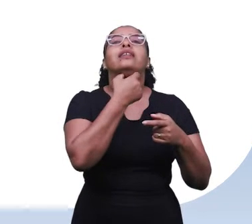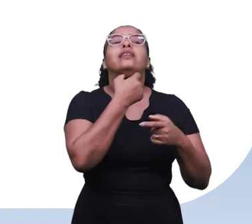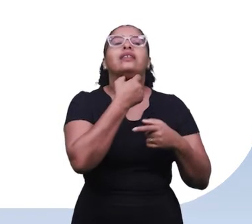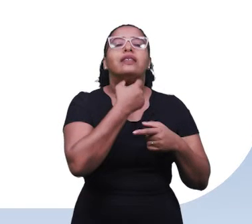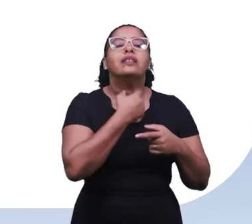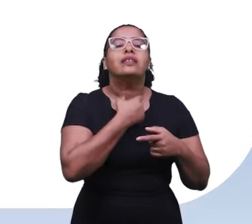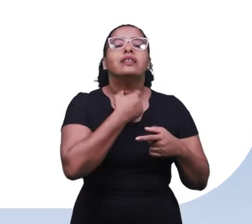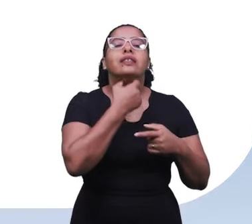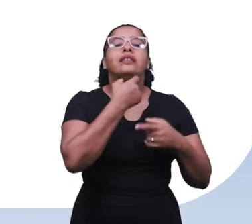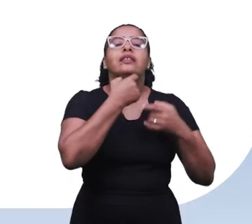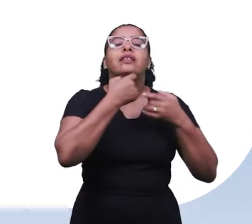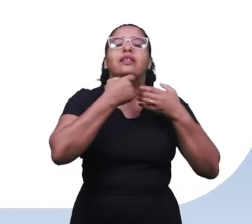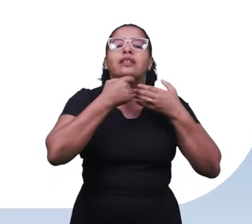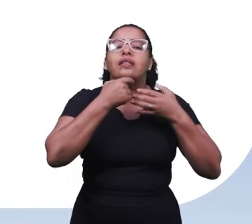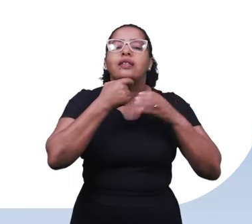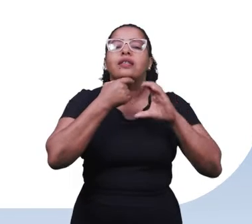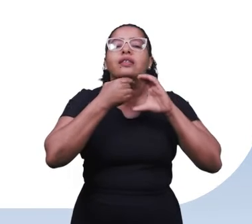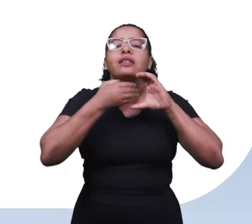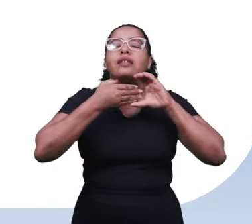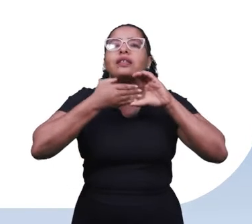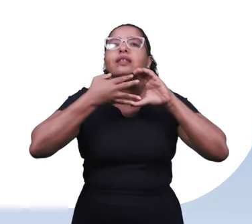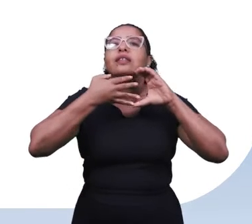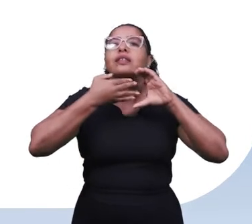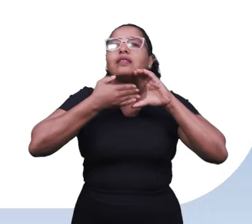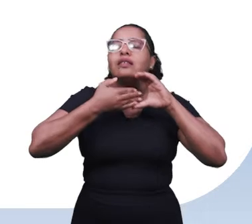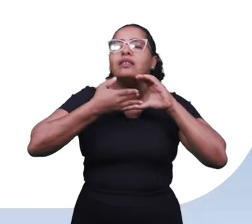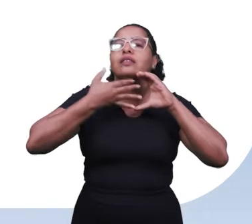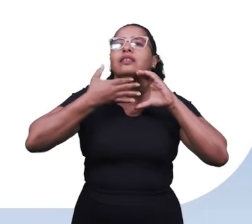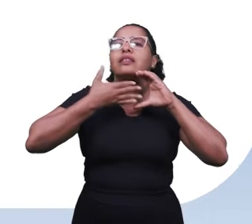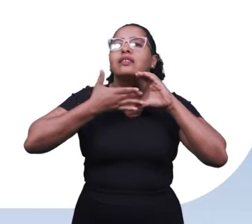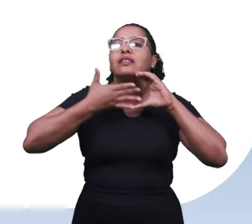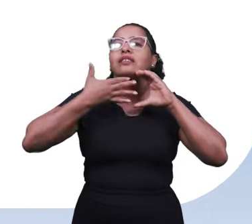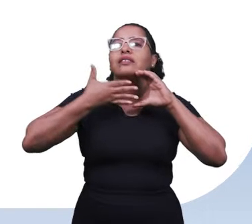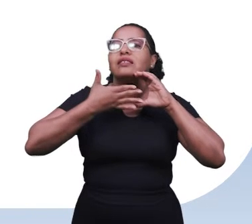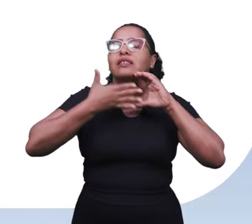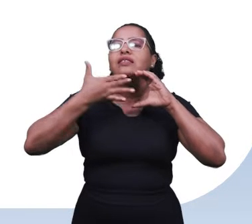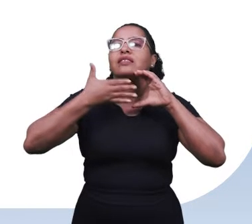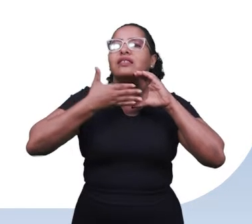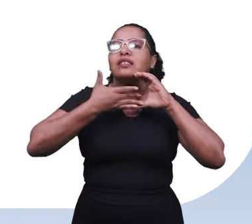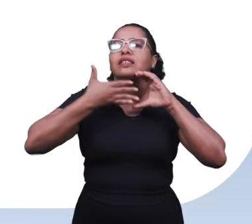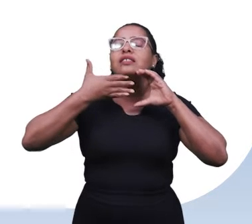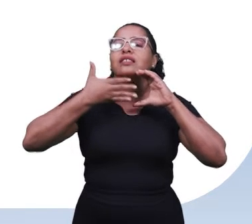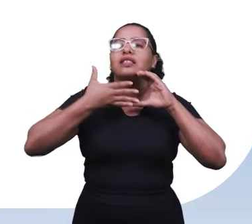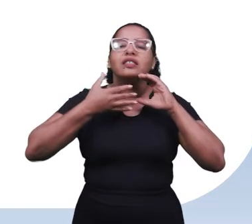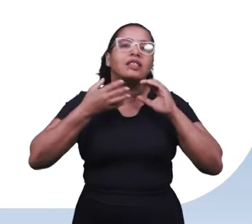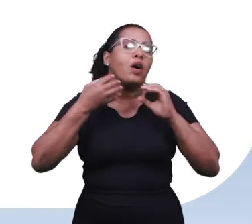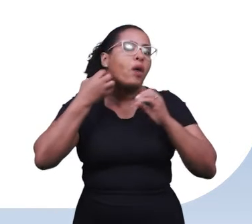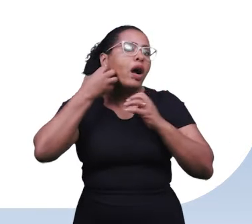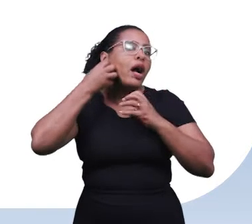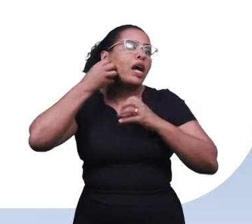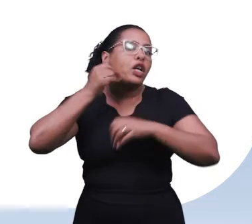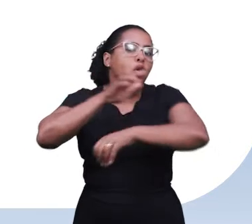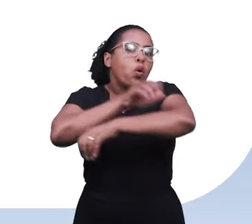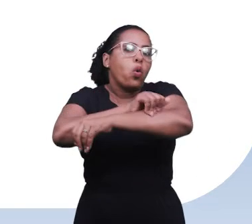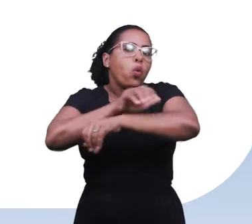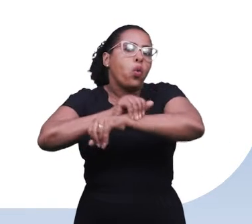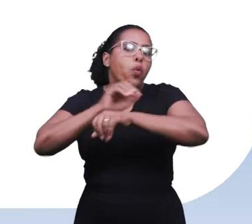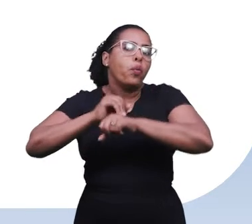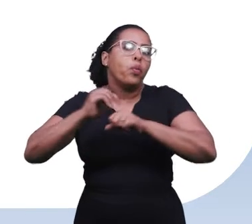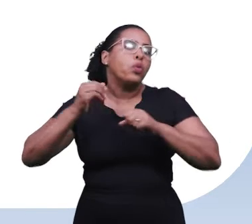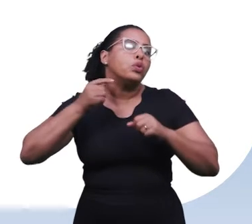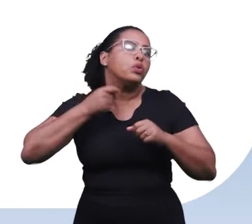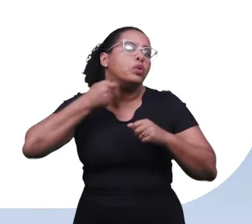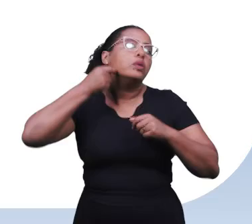vão mudar o seu tamanho e todas as musculaturas da laringe, musculaturas essas que nós vamos ver no